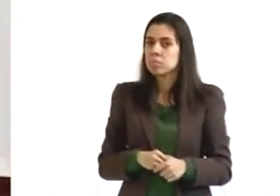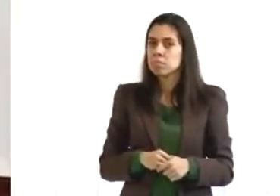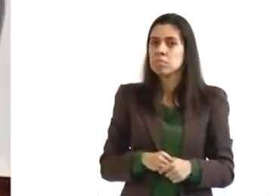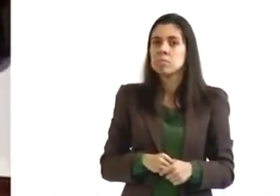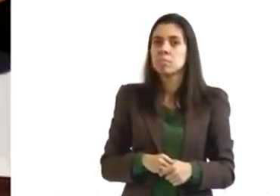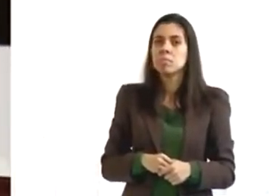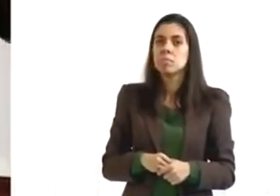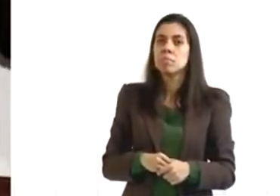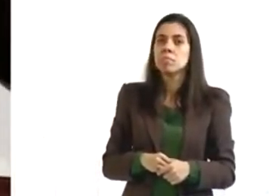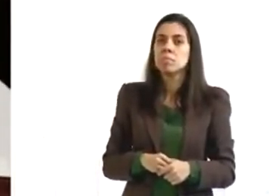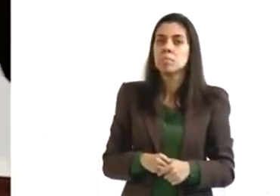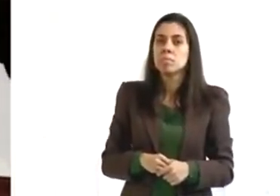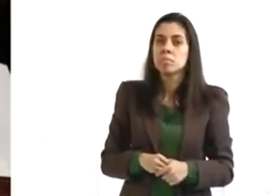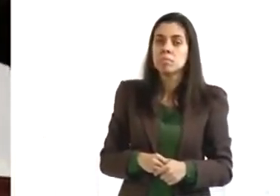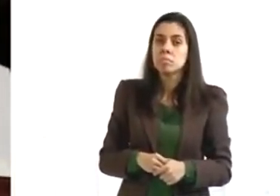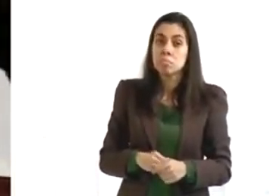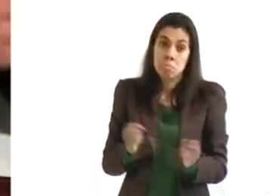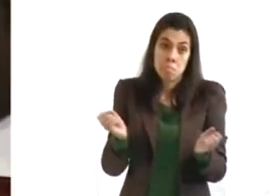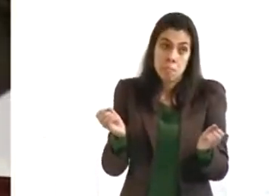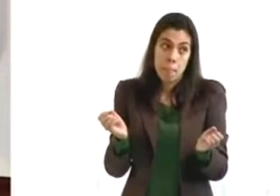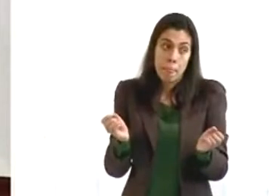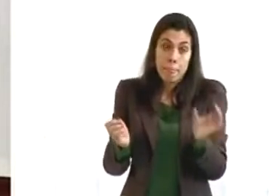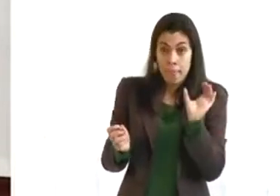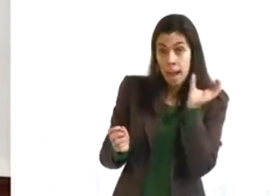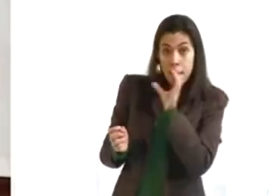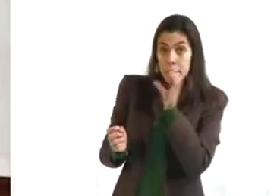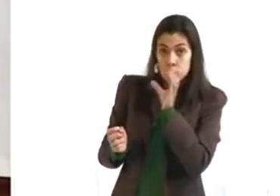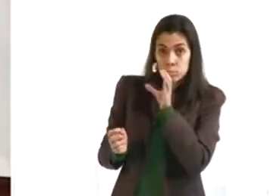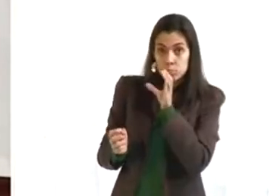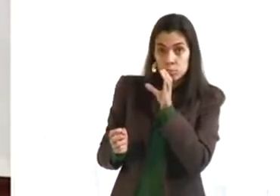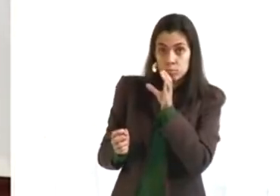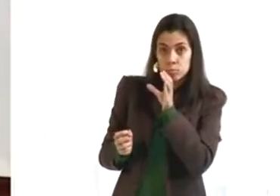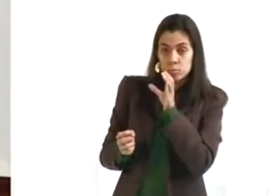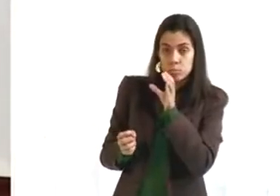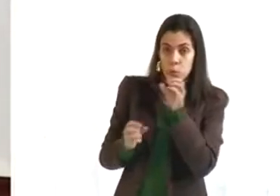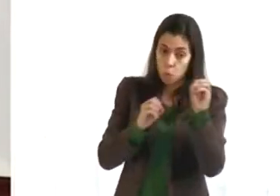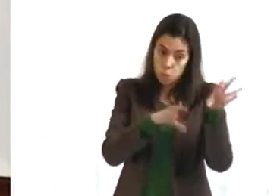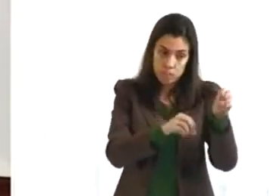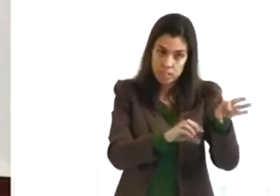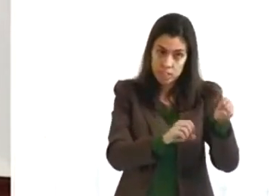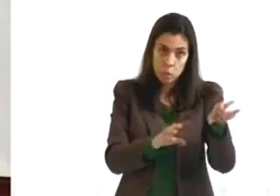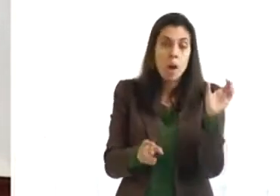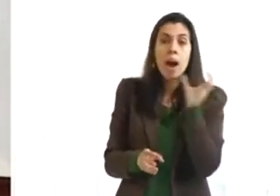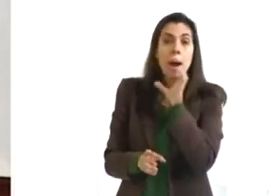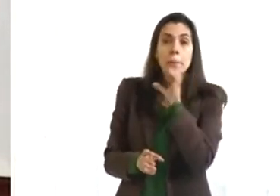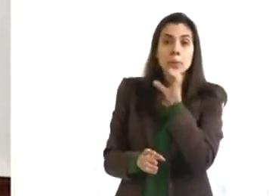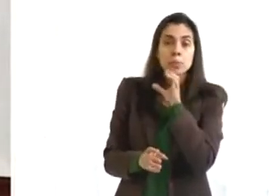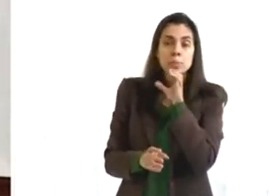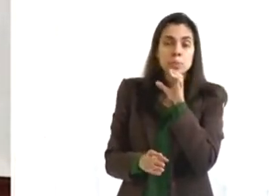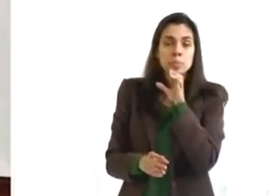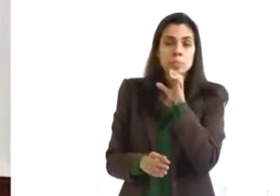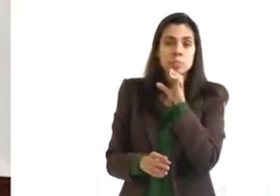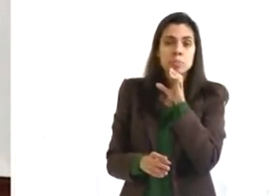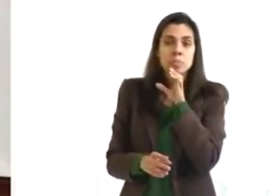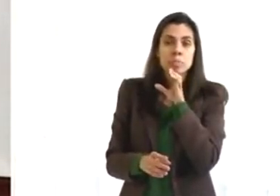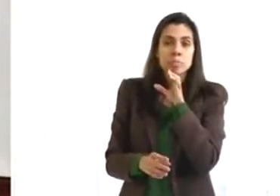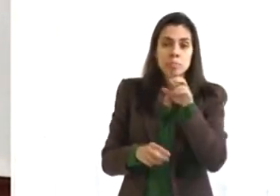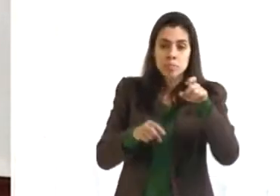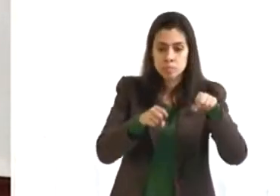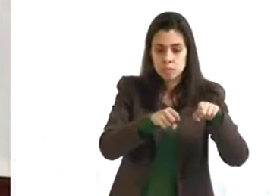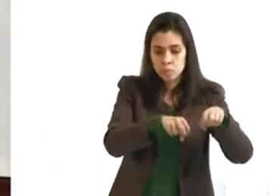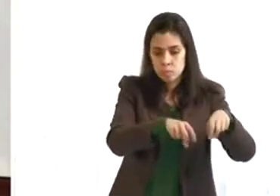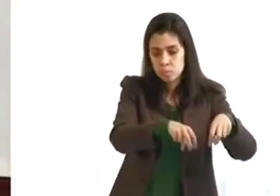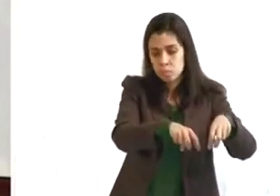Certamente foi um discipulado rápido, a Bíblia não diz quanto tempo durou esse período em que Filipe está na carruagem indo em direção